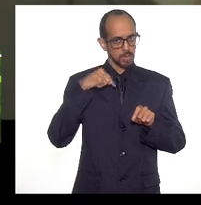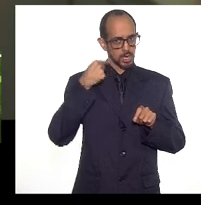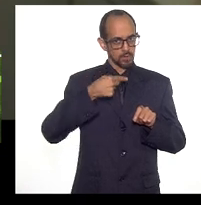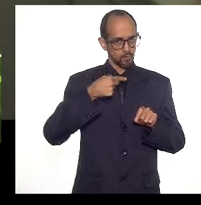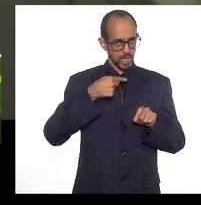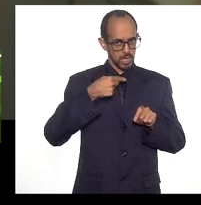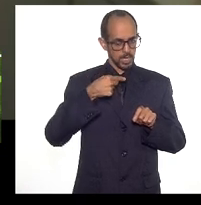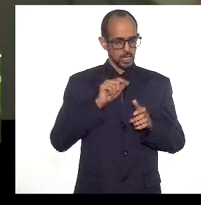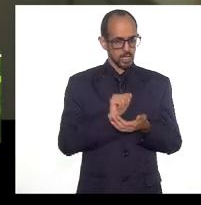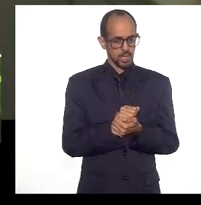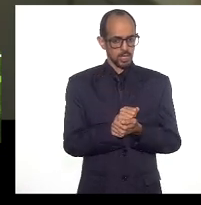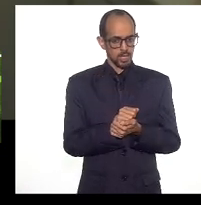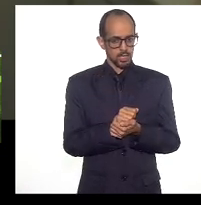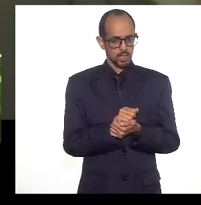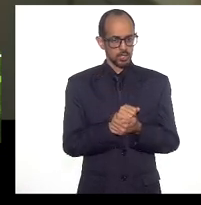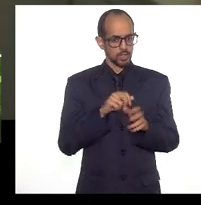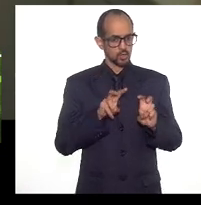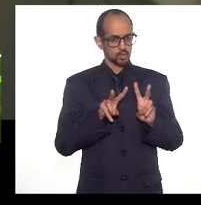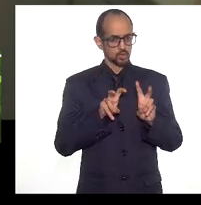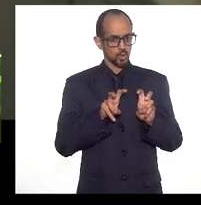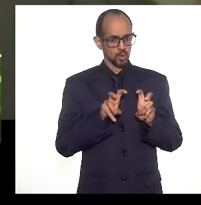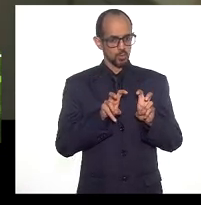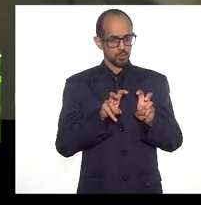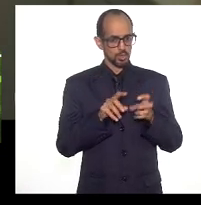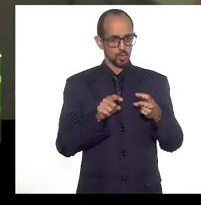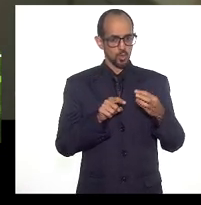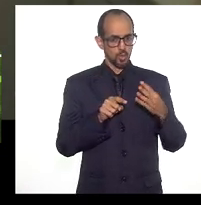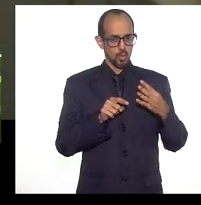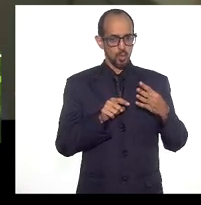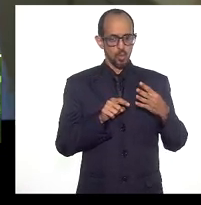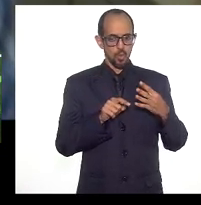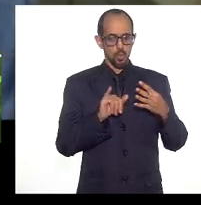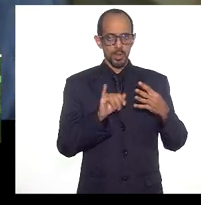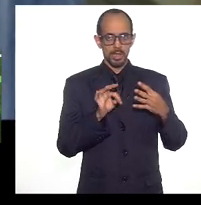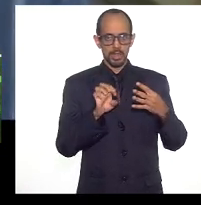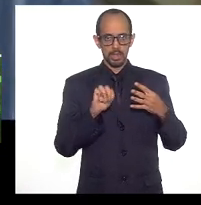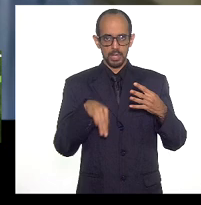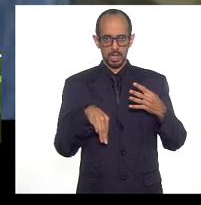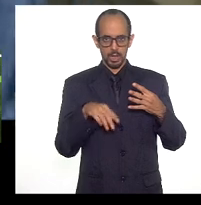segunda-feira, em relação ao item